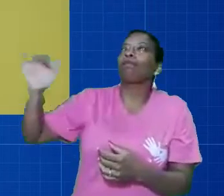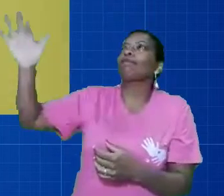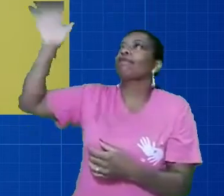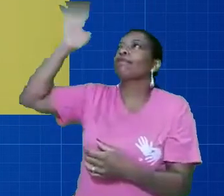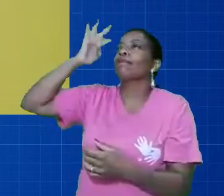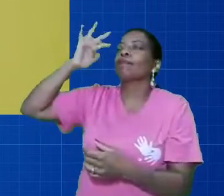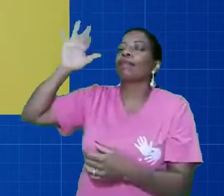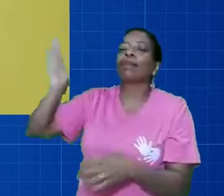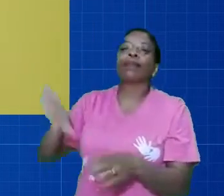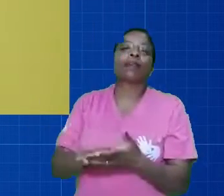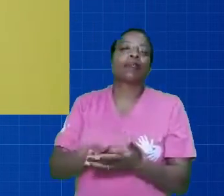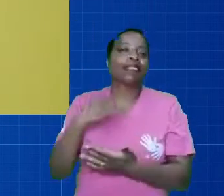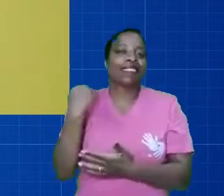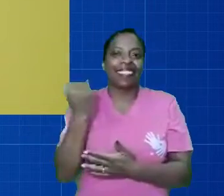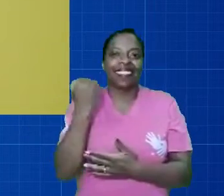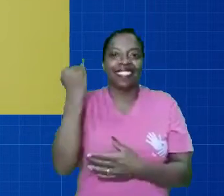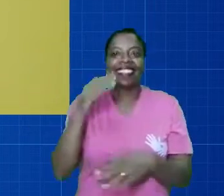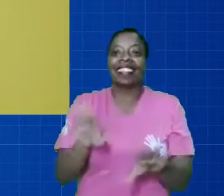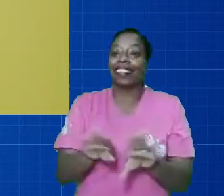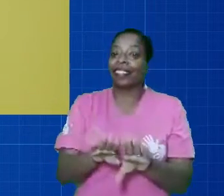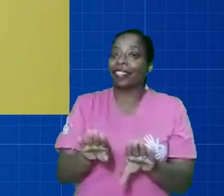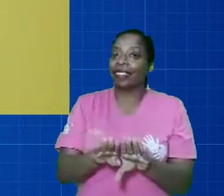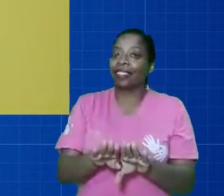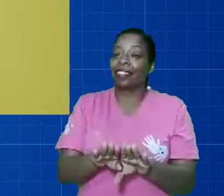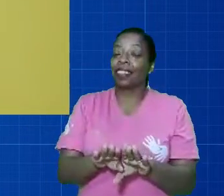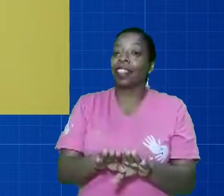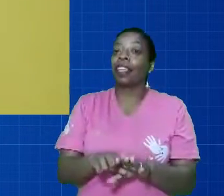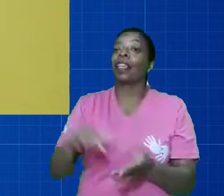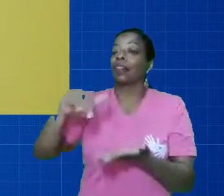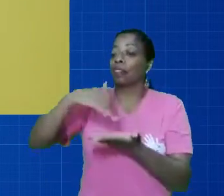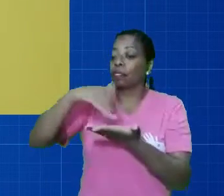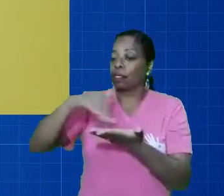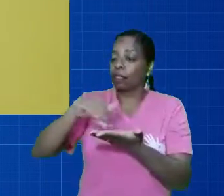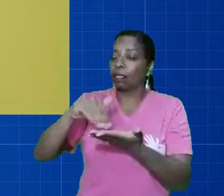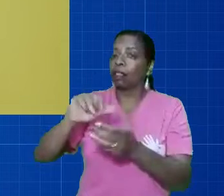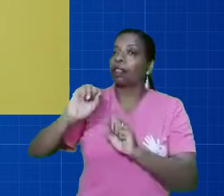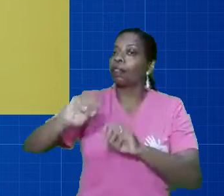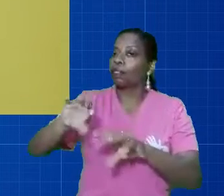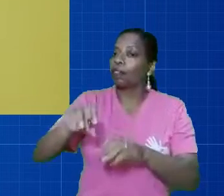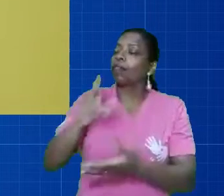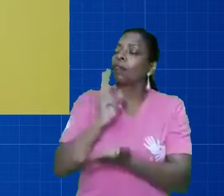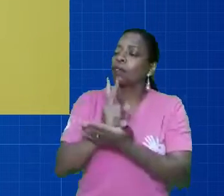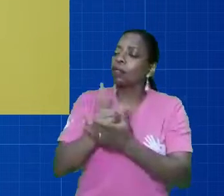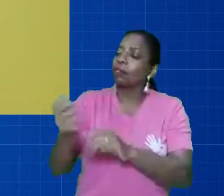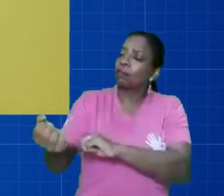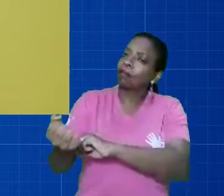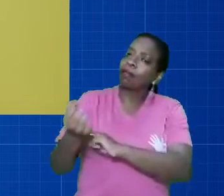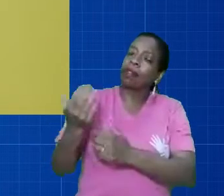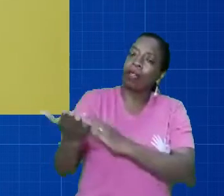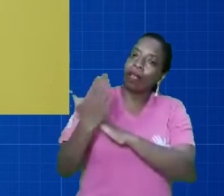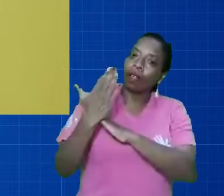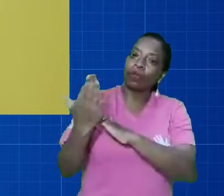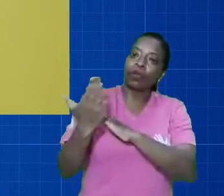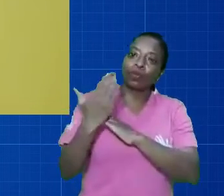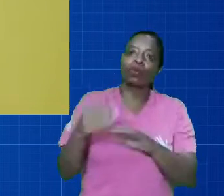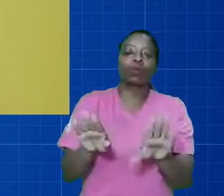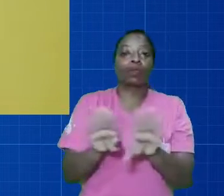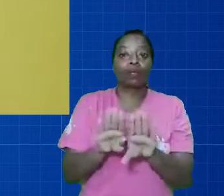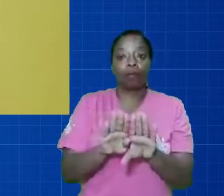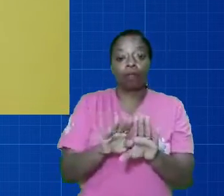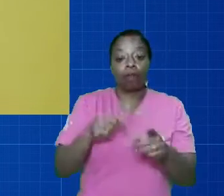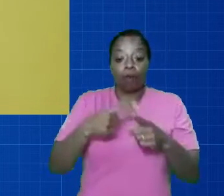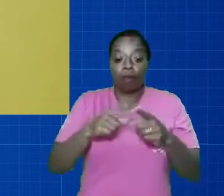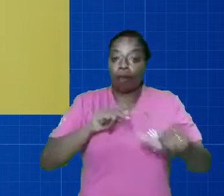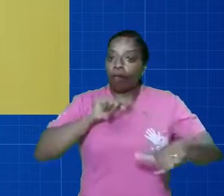E sempre com a ajuda da Secretaria de Educação, né? Eu acho que a gente não trabalha sozinho, né? Nenhum coordenador